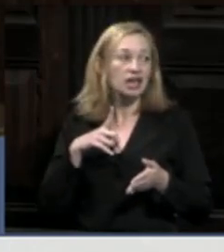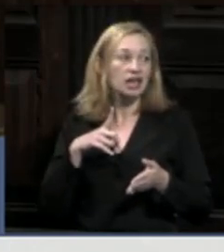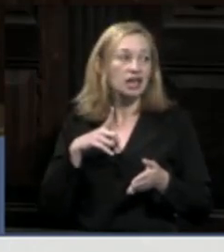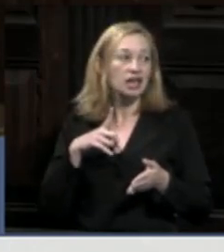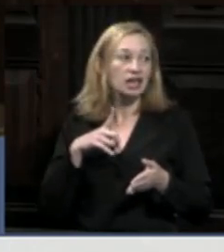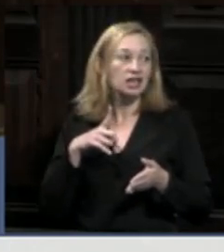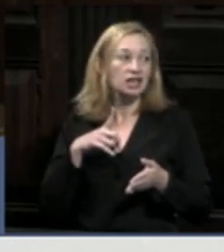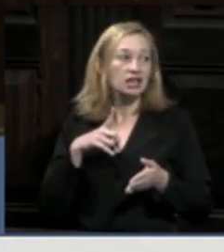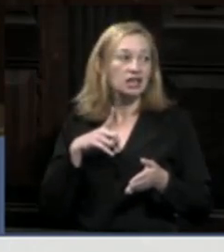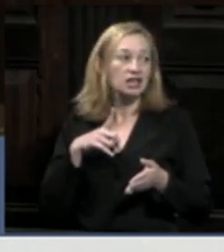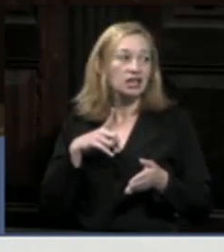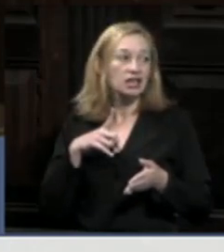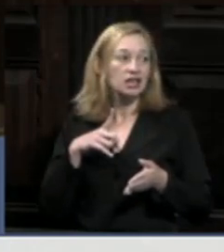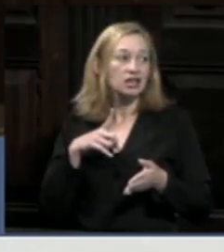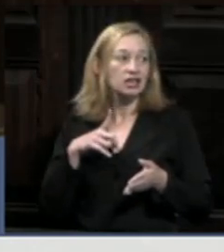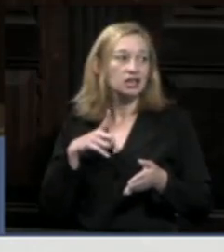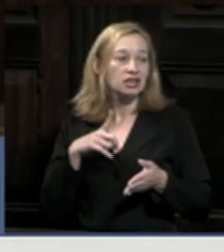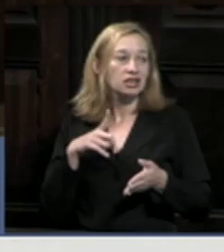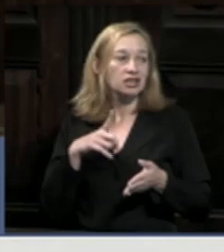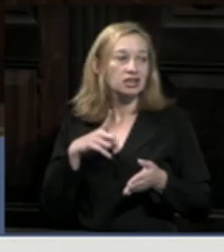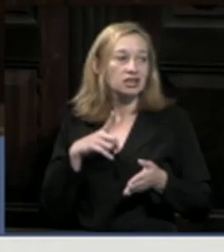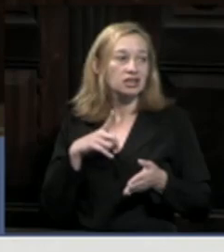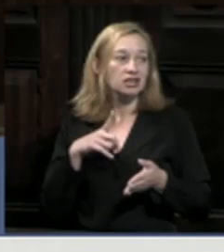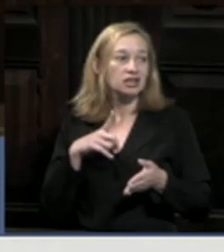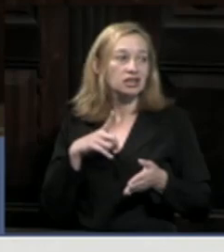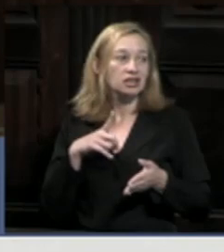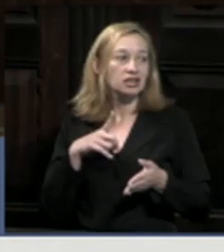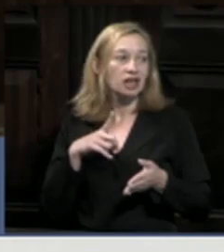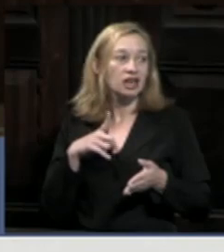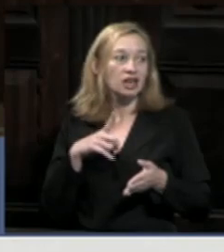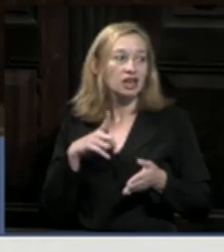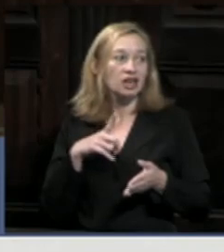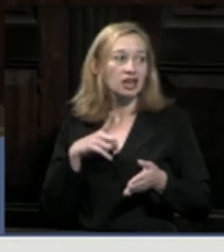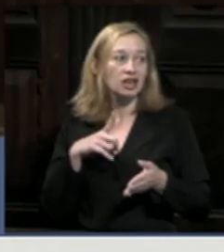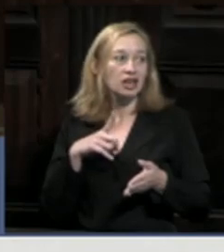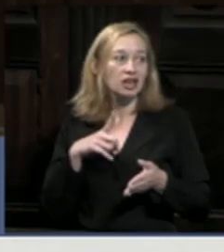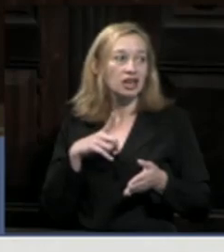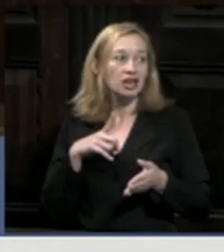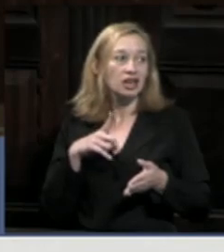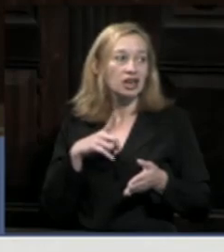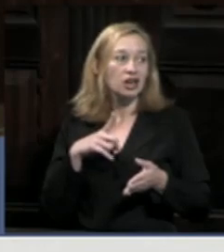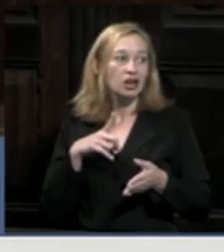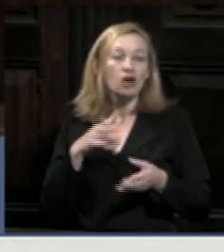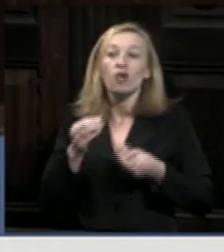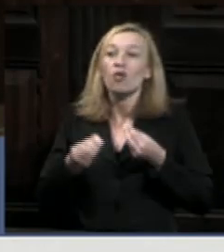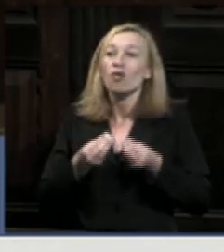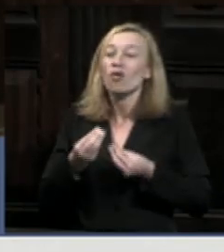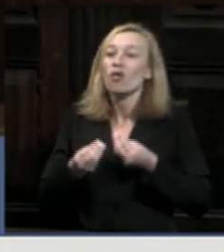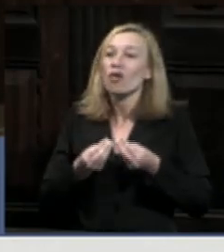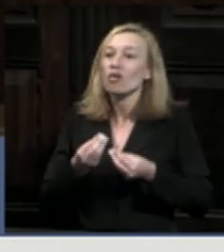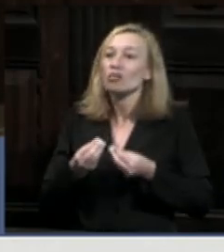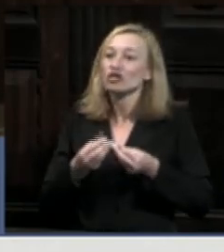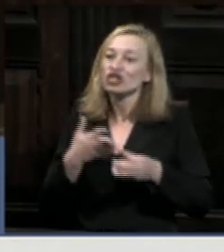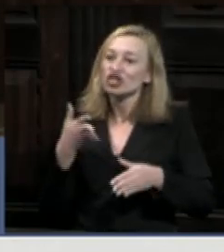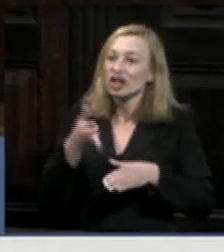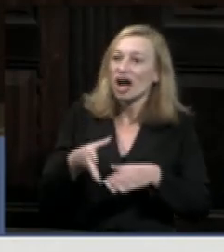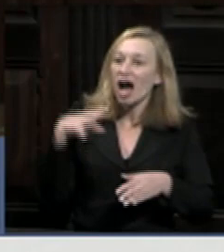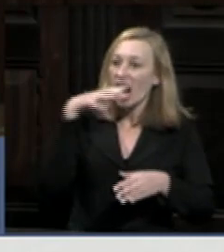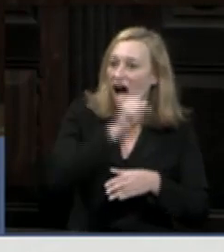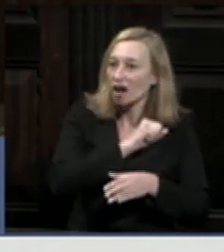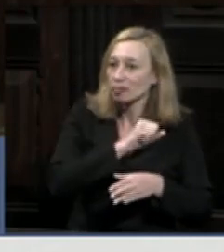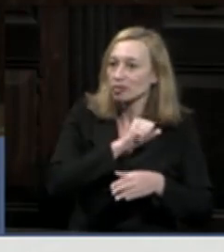milícia ora senhores e senhoras eu sou mais votado da cidade de deus ou pelo menos um dos mais votados